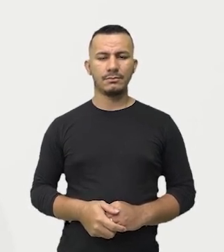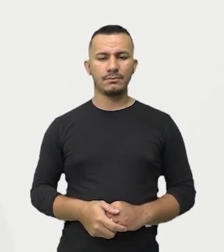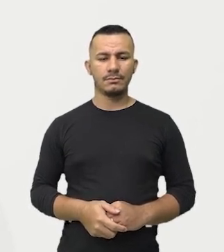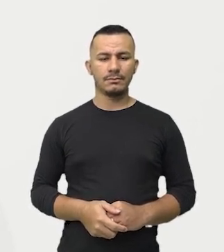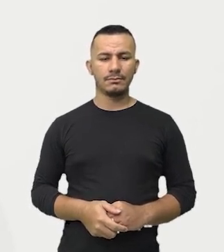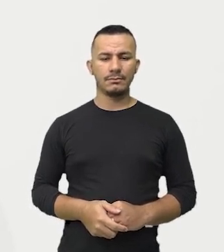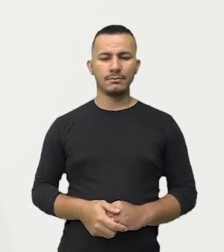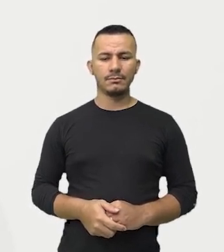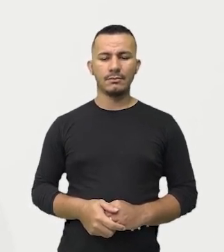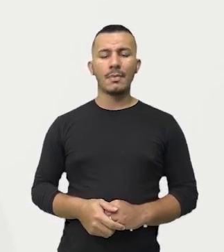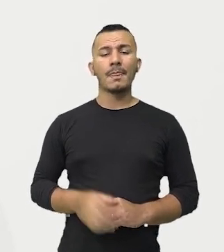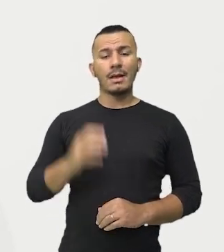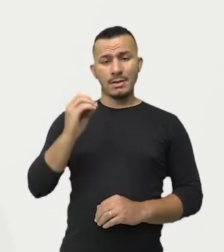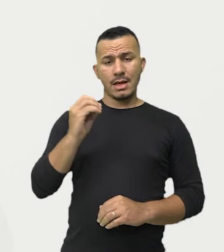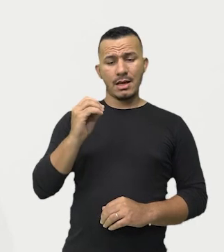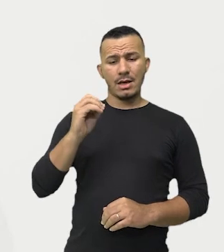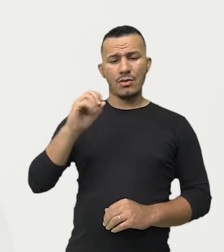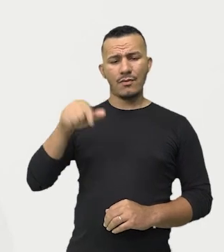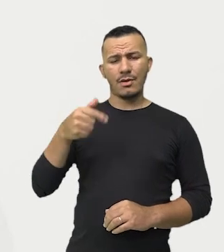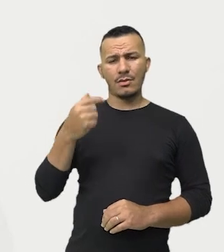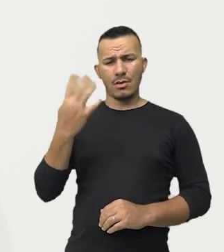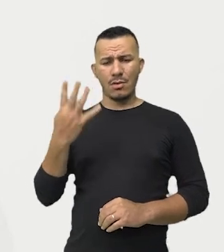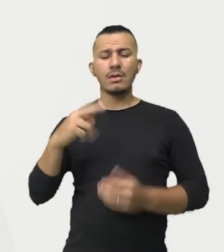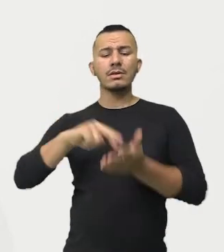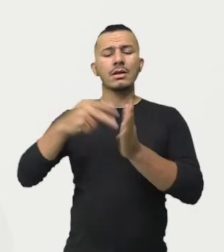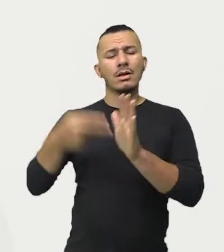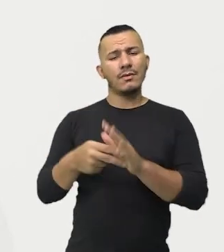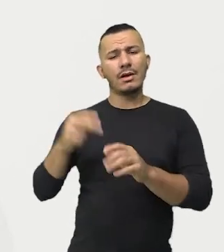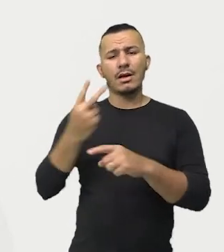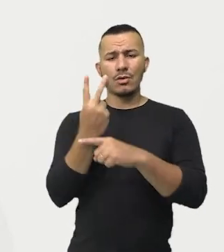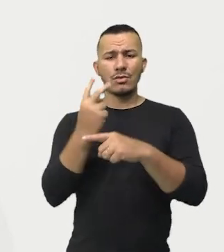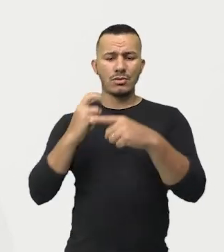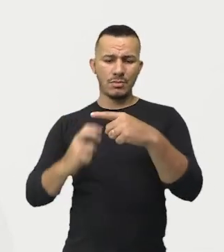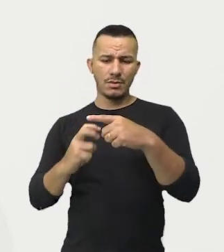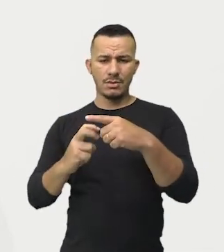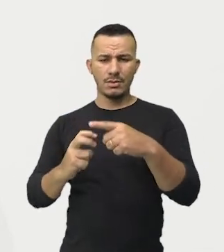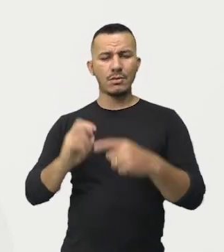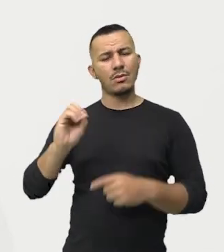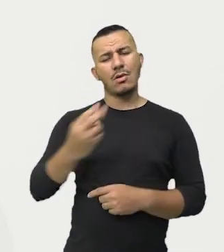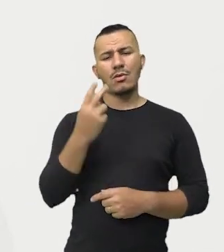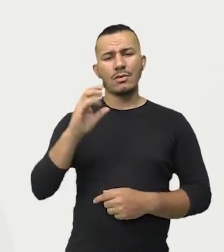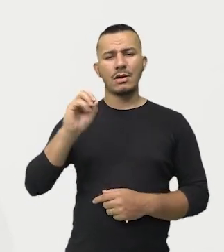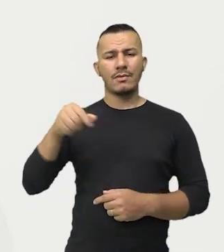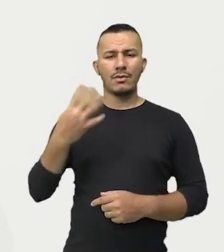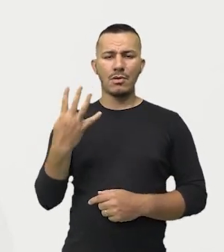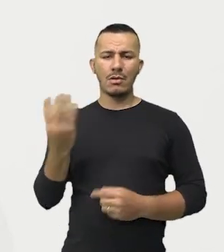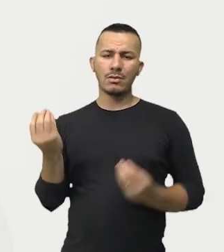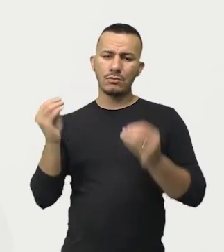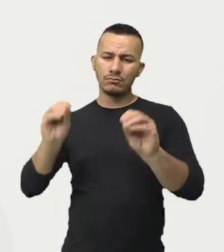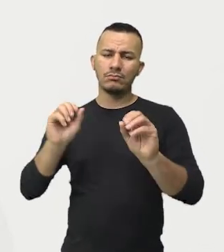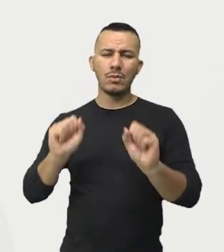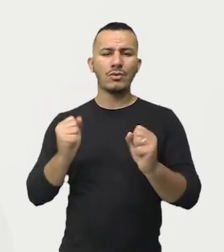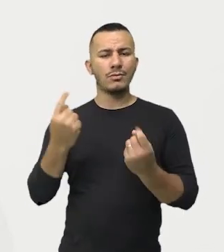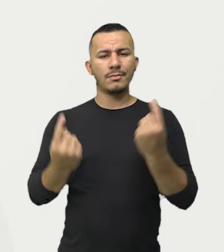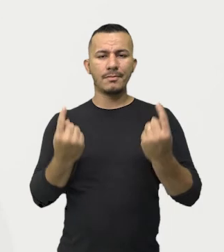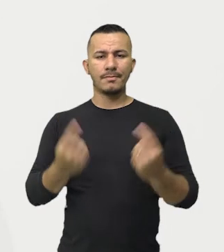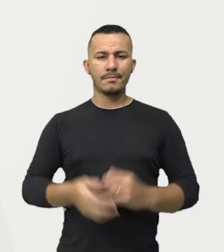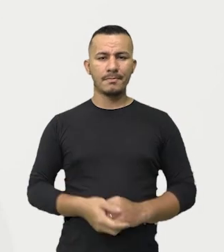Que é a mesma coisa que 2 sobre 5, ou simplesmente 0,4. Beleza,